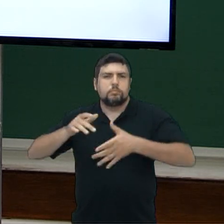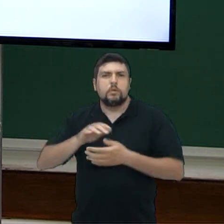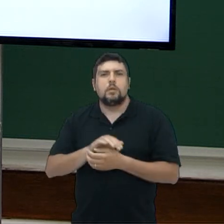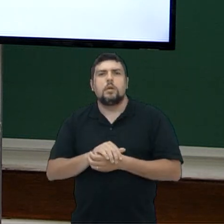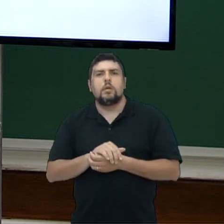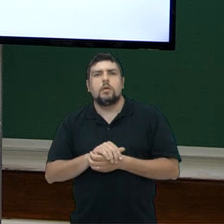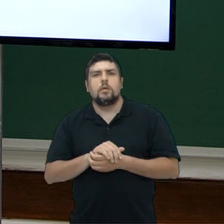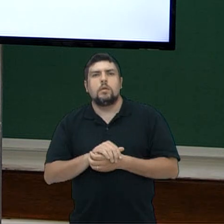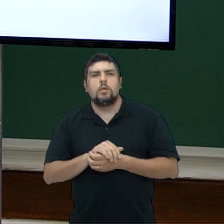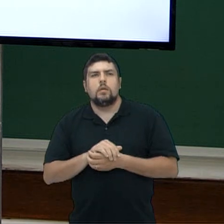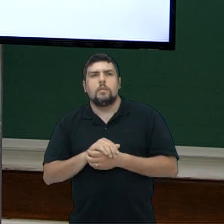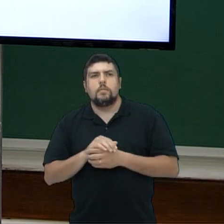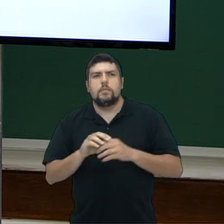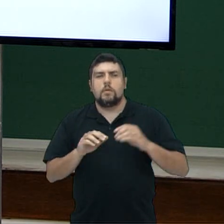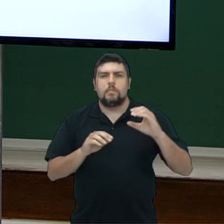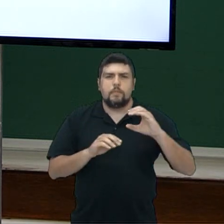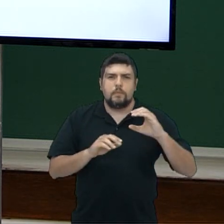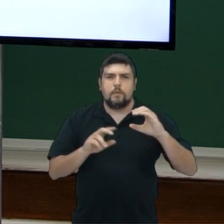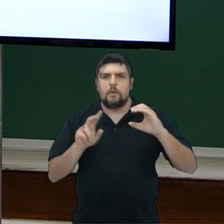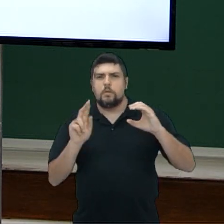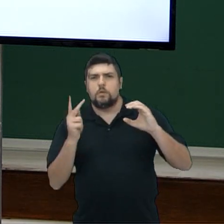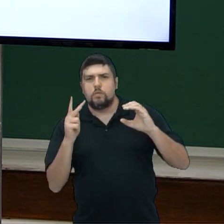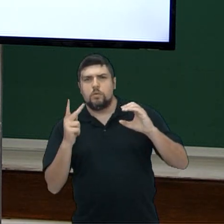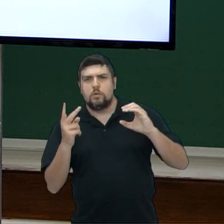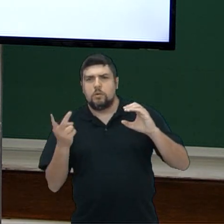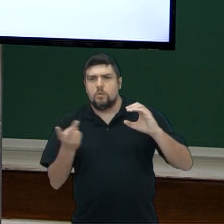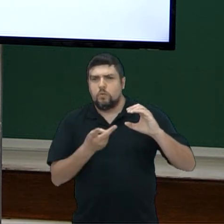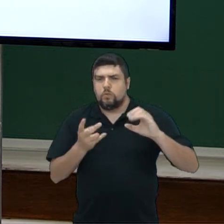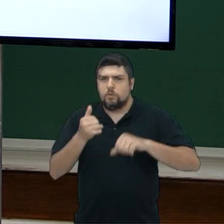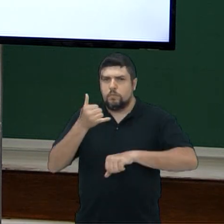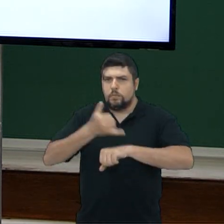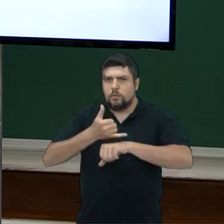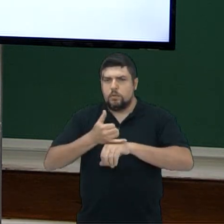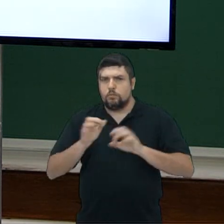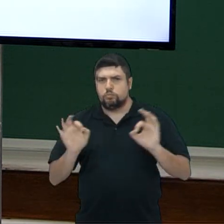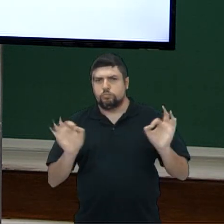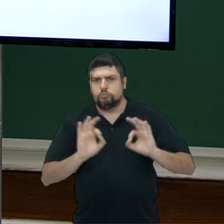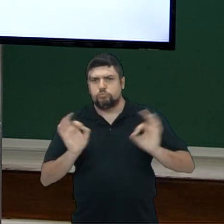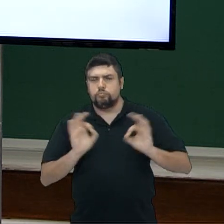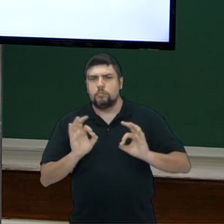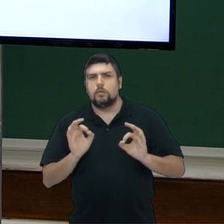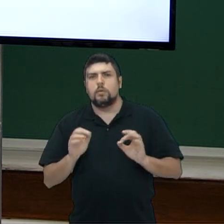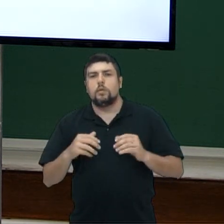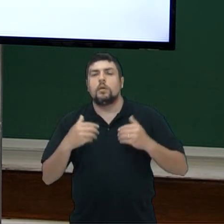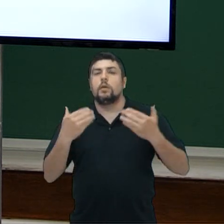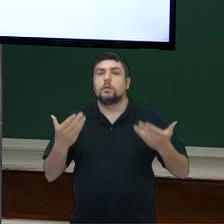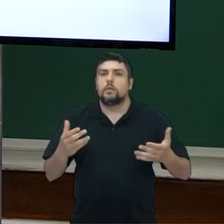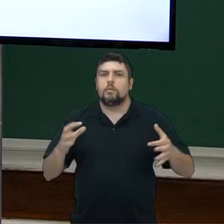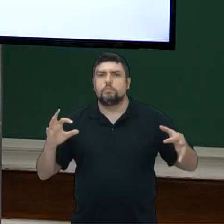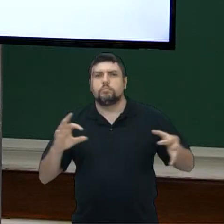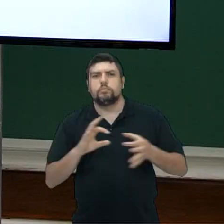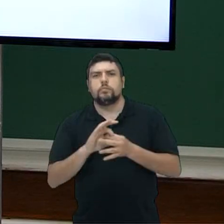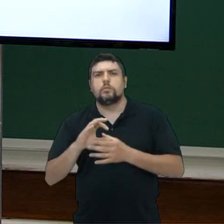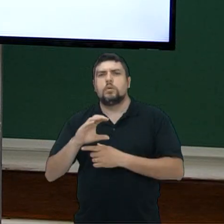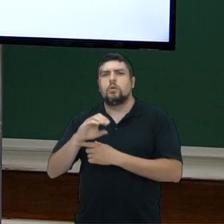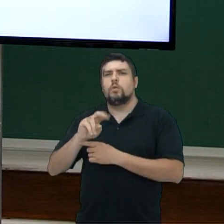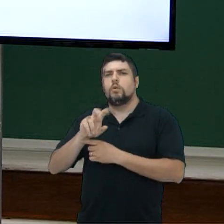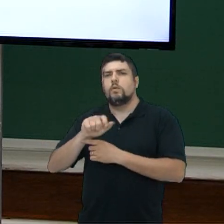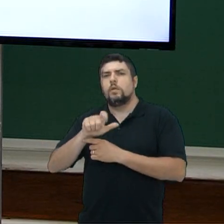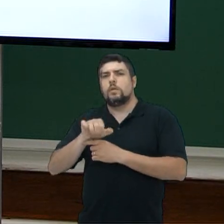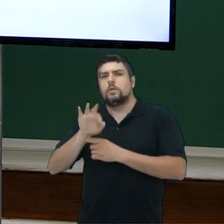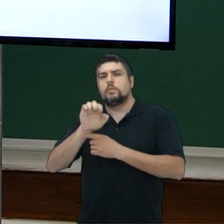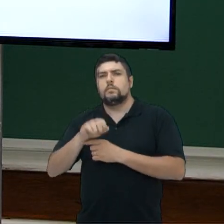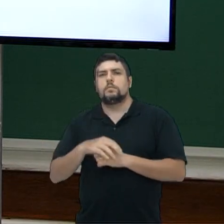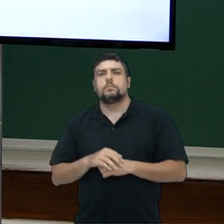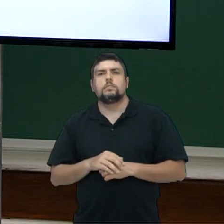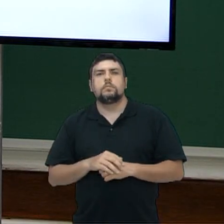Carbono e hidrogênio, ambos são não metais, certo? Então, ligação covalente. E o álcool